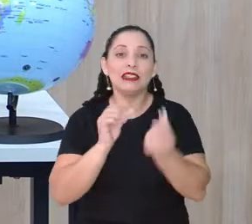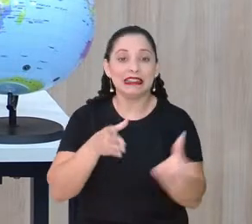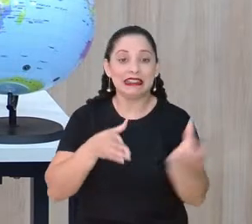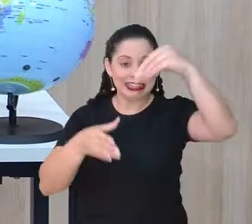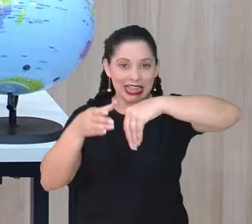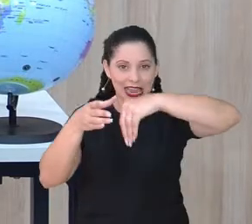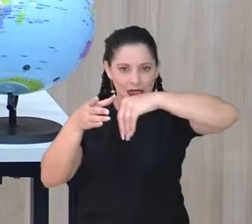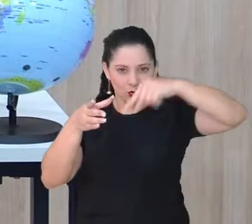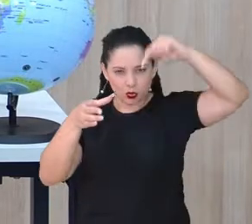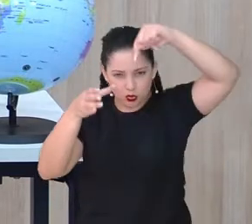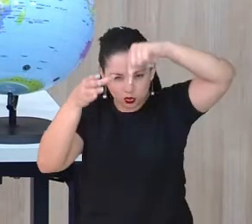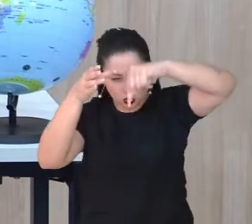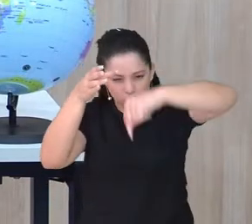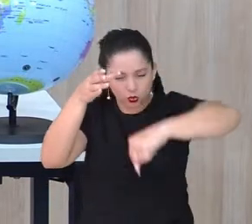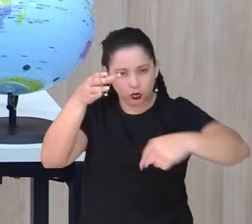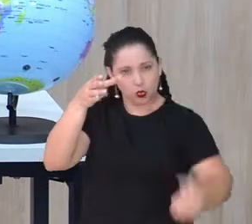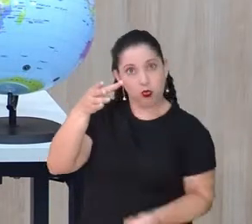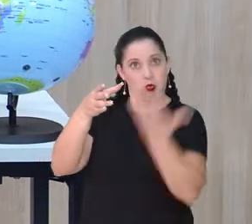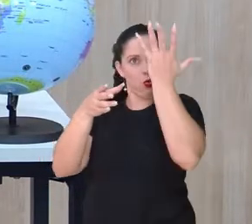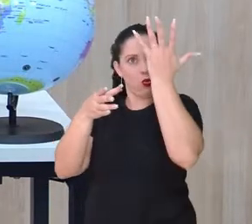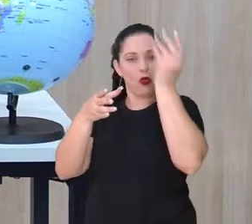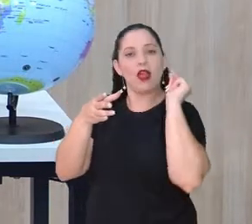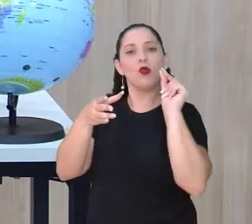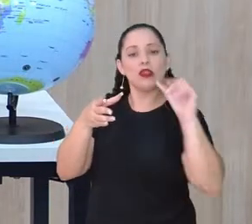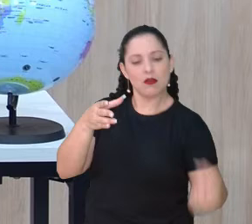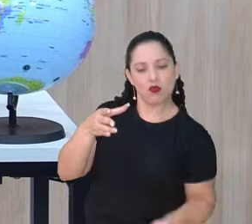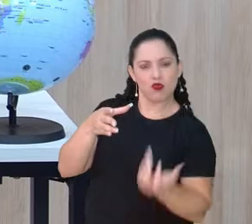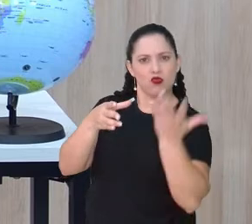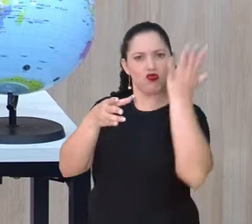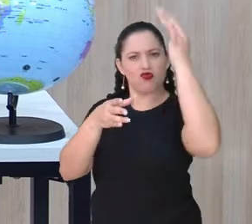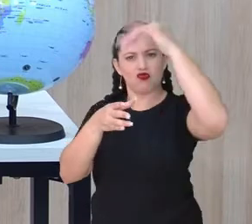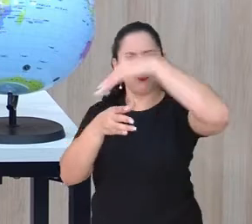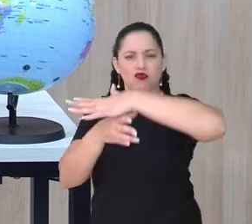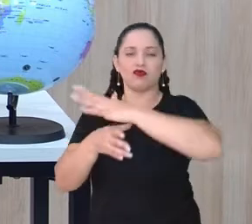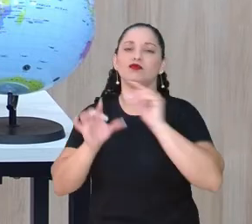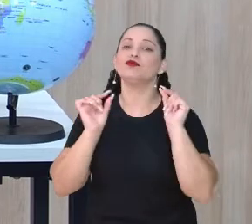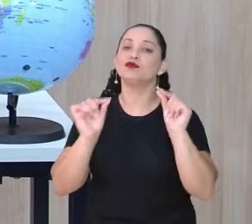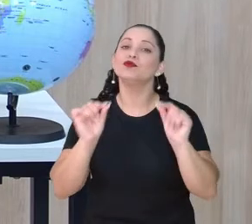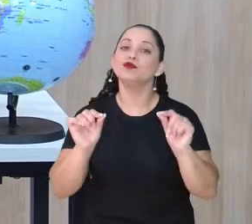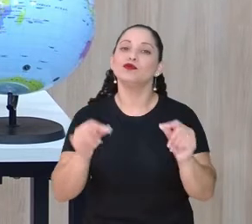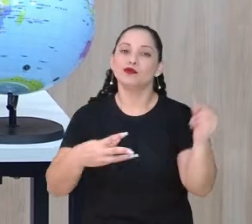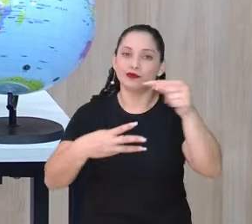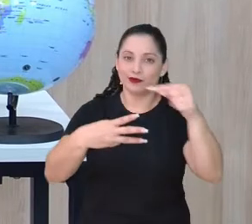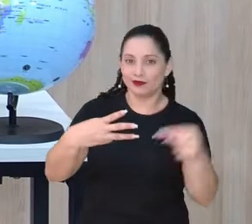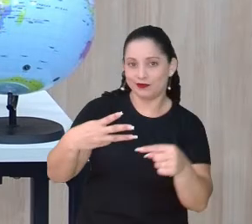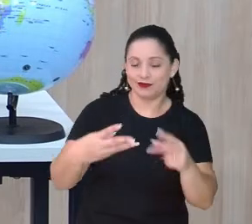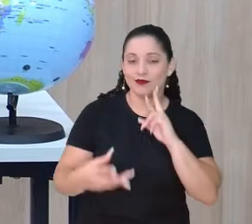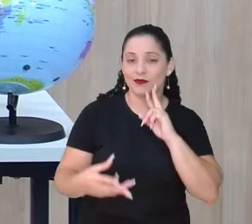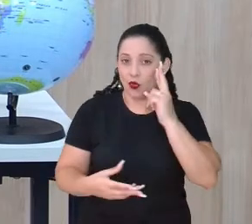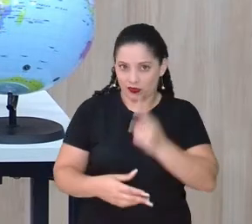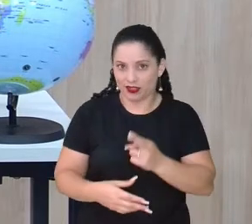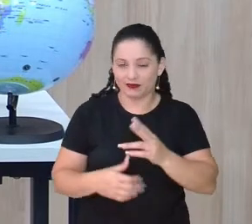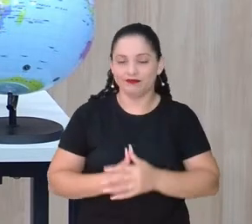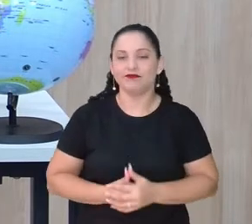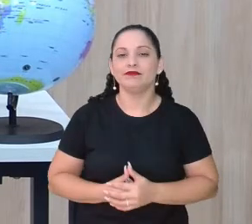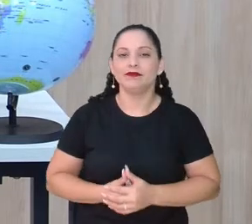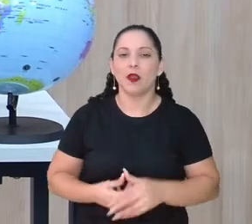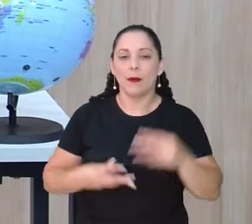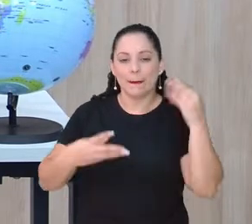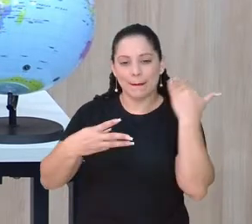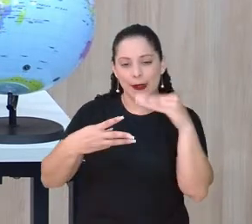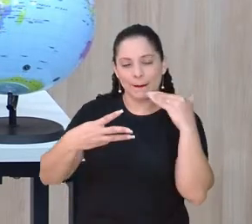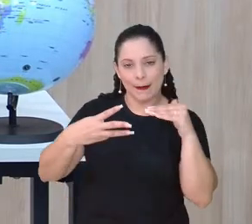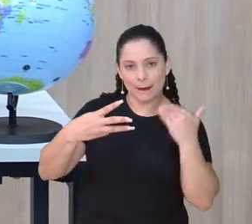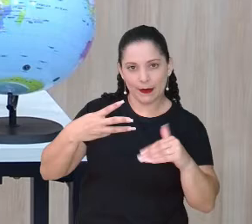do vulcão. 2, de onde vem a lava. E 3, de que é formada essa lava. Se vocês numerarem, a professora